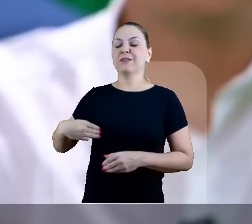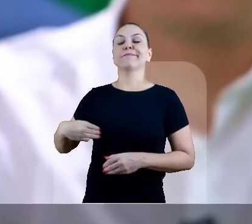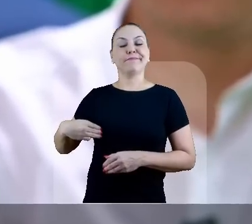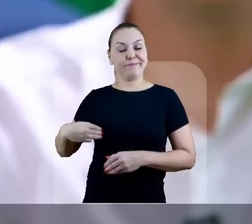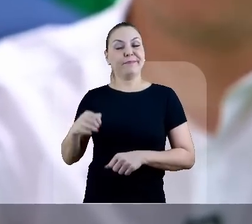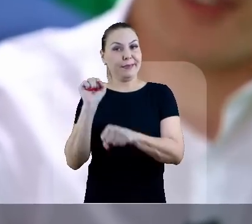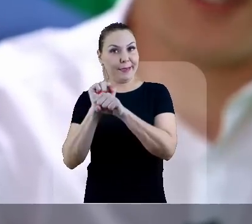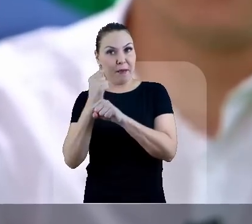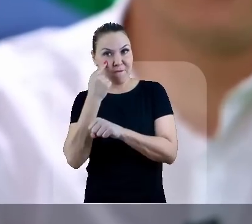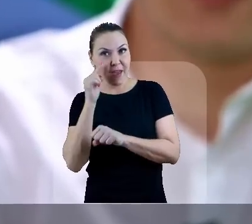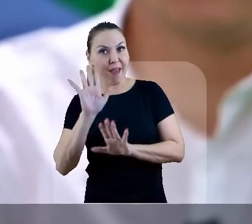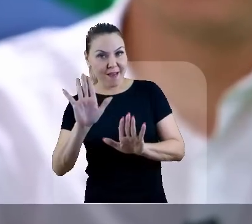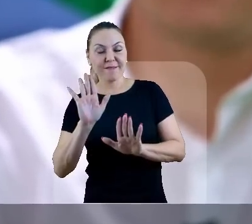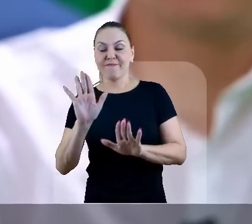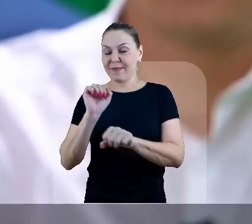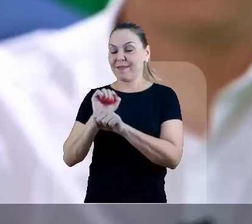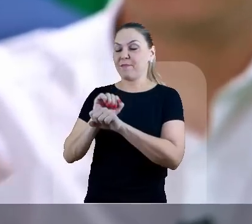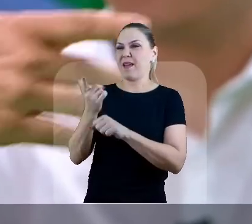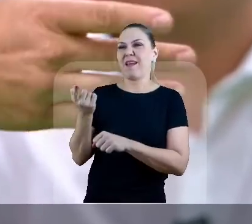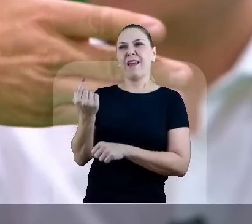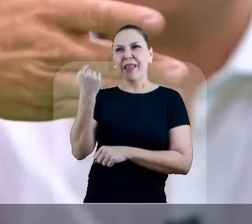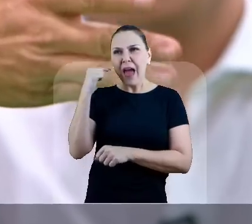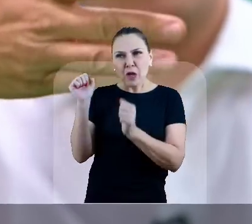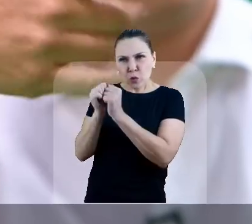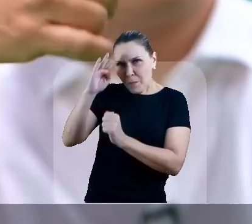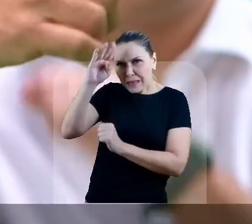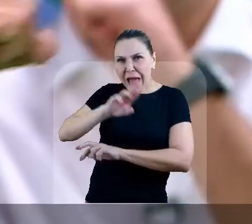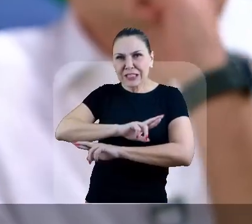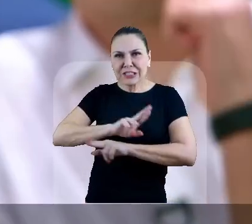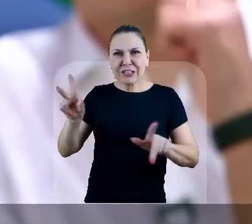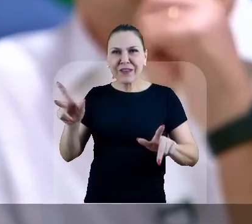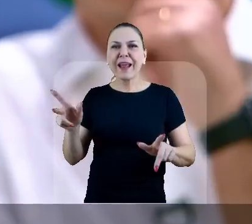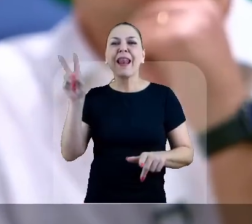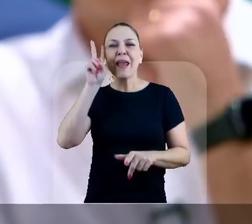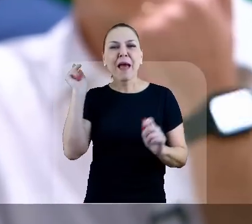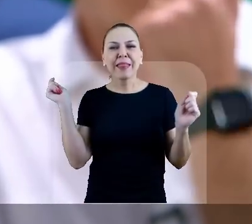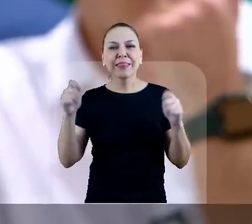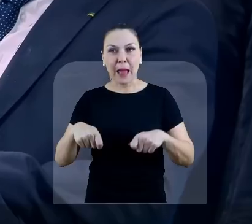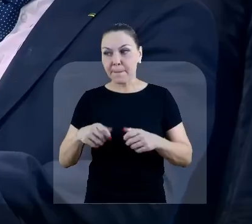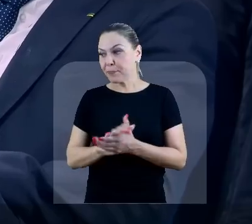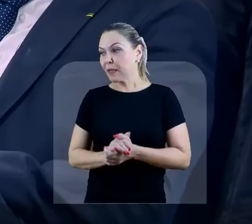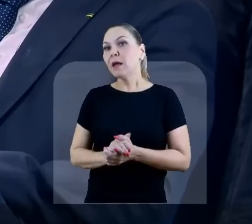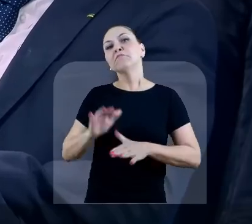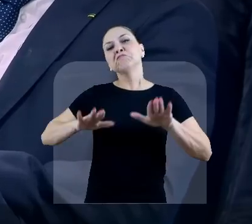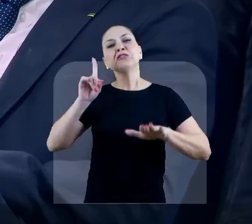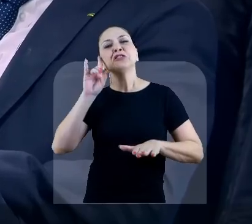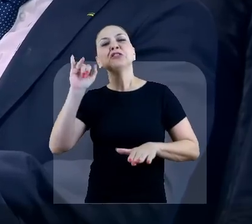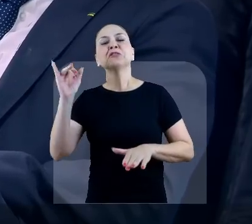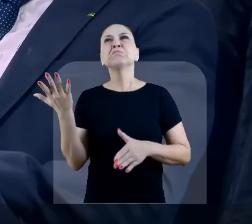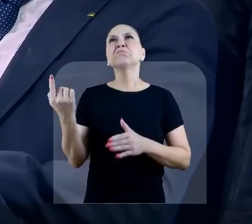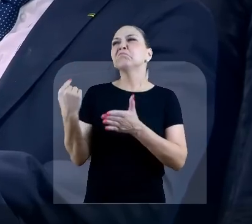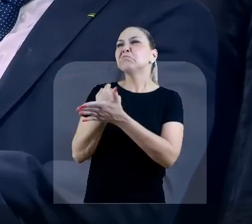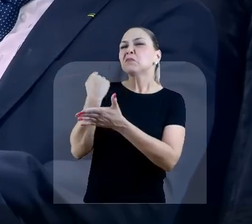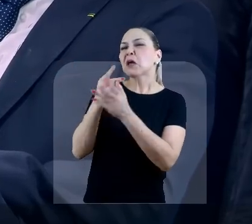Pode escrever, daqui a pouco vai acontecer isso aí. E lá era muito diferente, então isso é uma coisa para ser lembrado aqui. Esses dias perguntaram algo para mim sobre